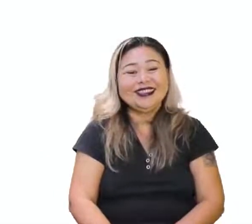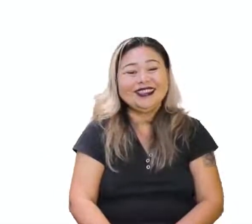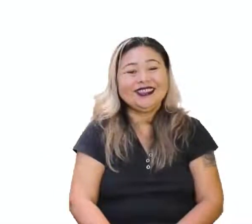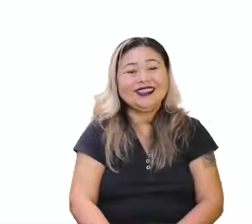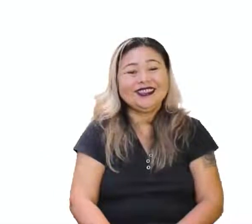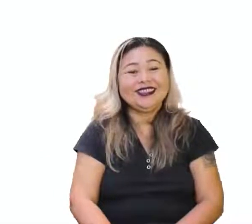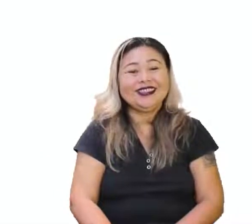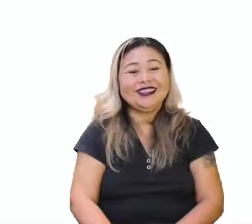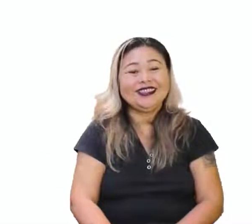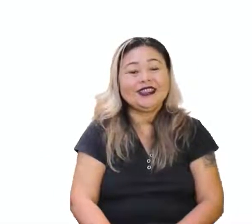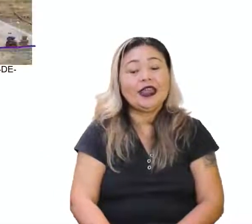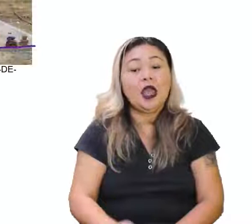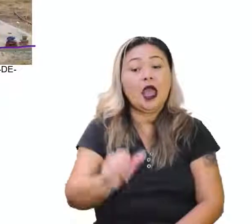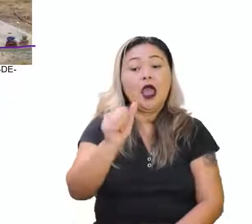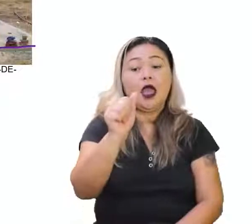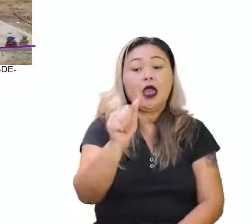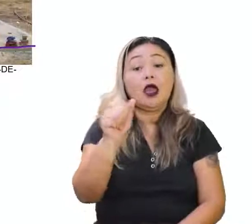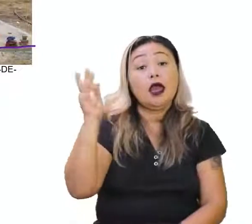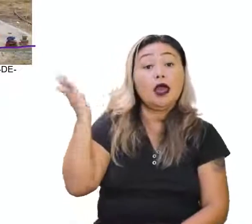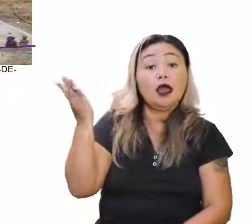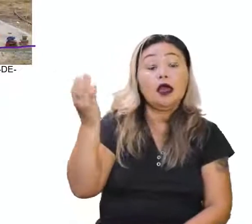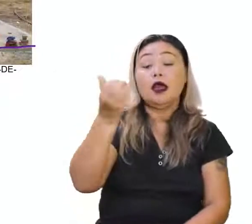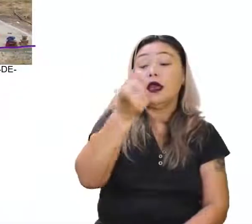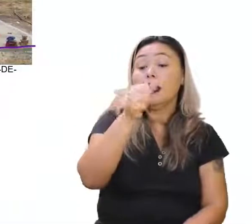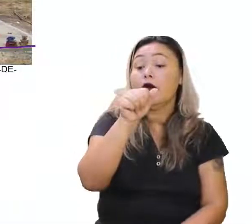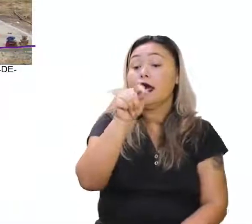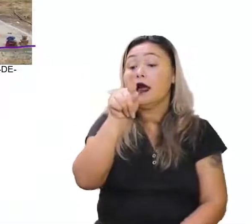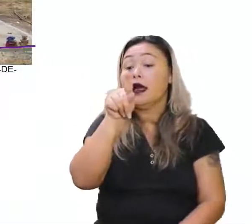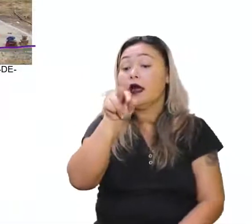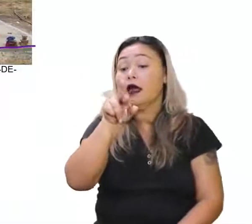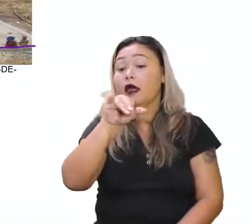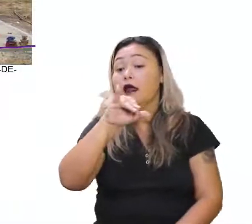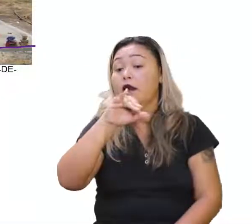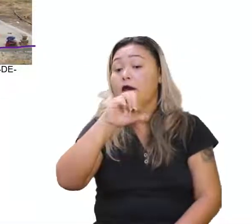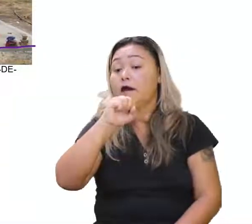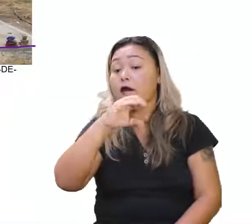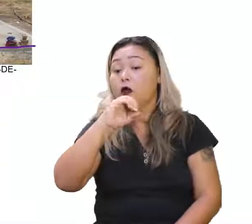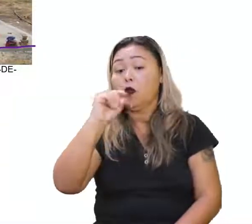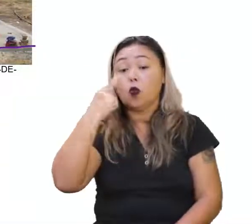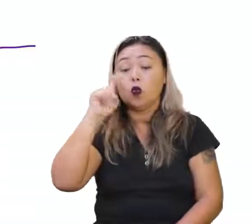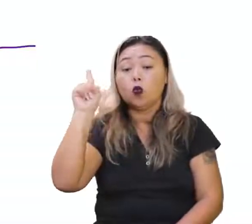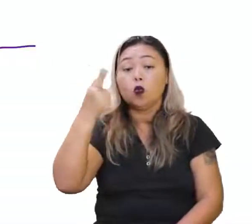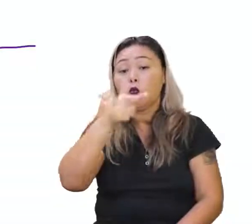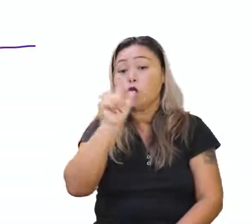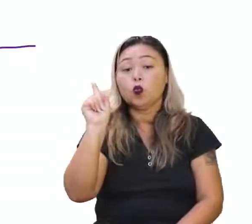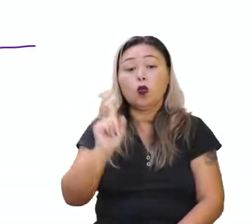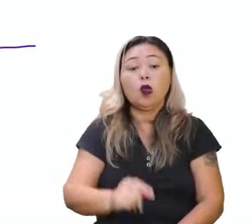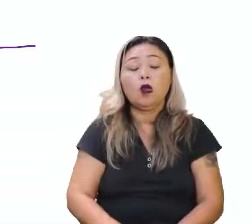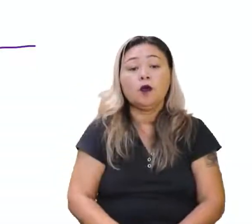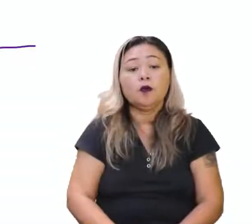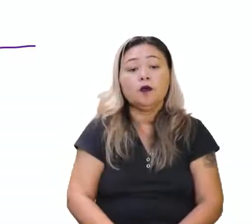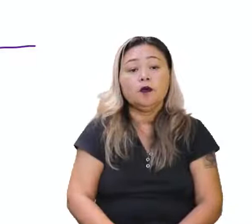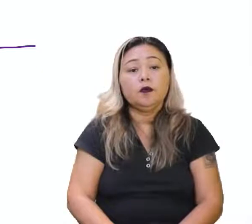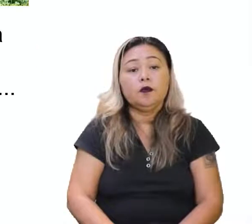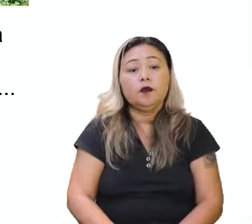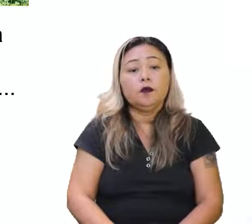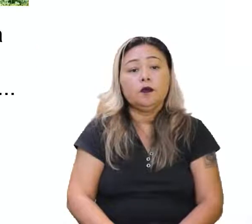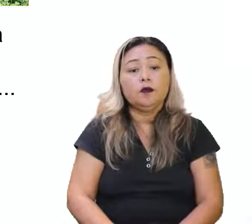Aqui, o aprisco. Olha o aprisco. Deixa eu ver o outro.